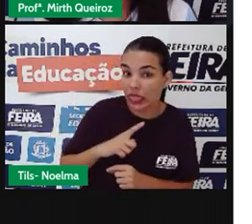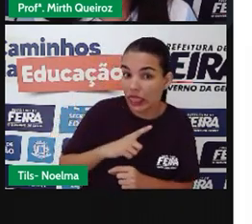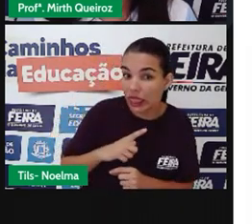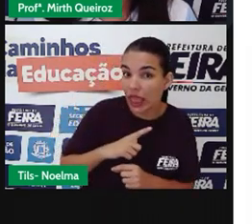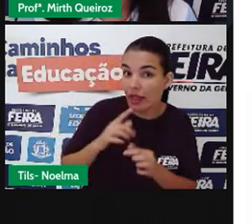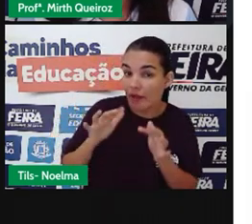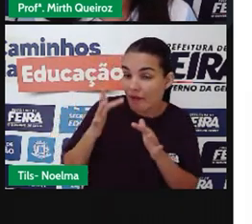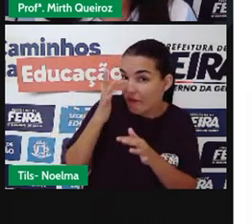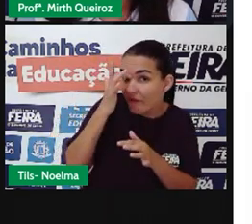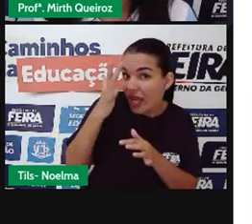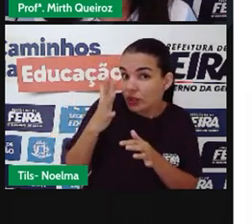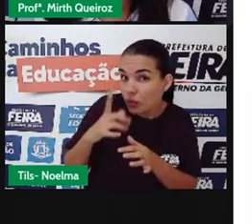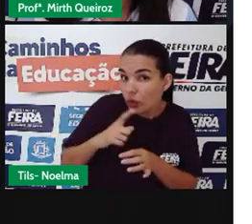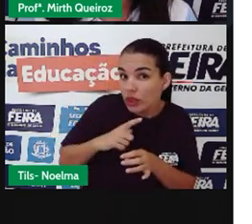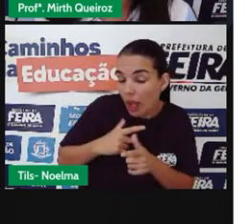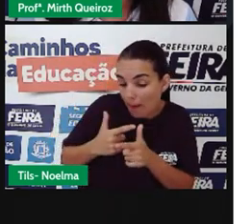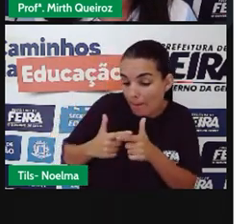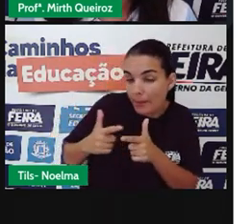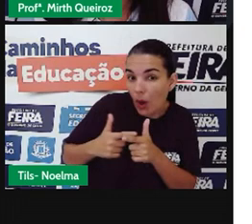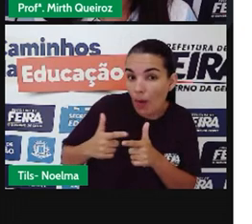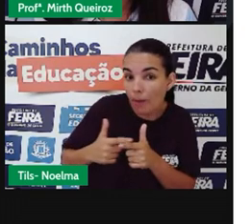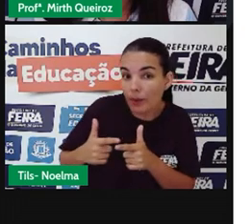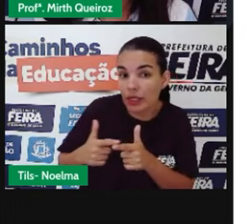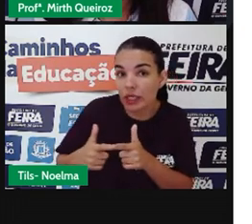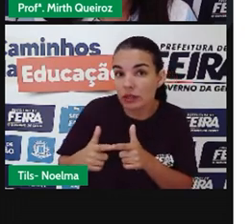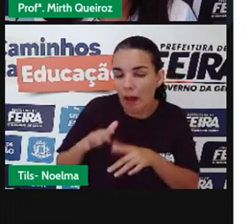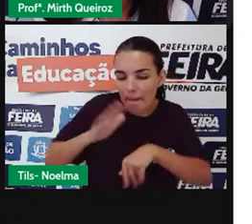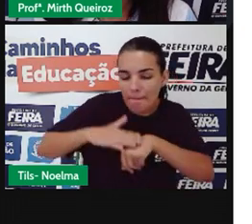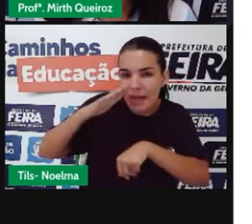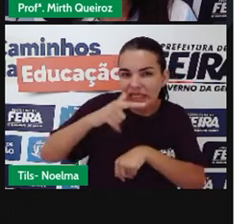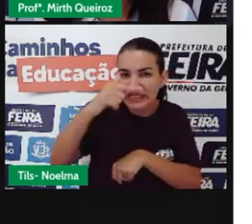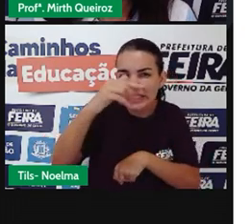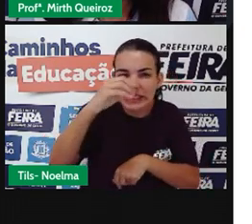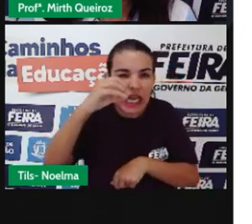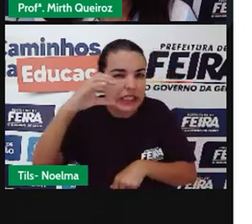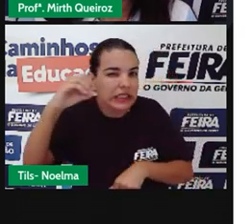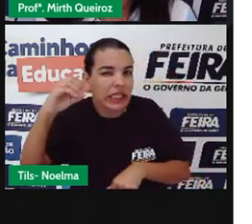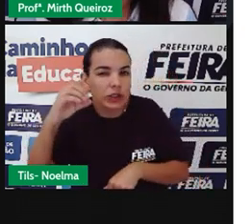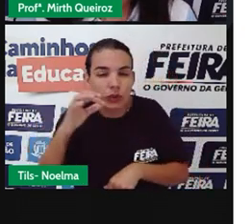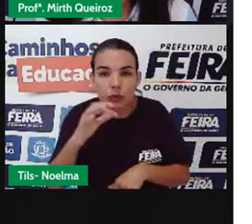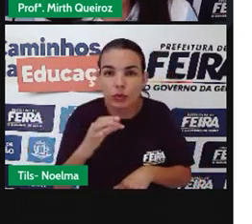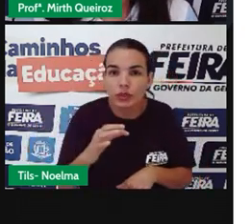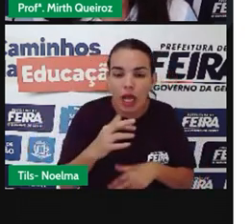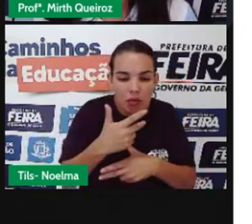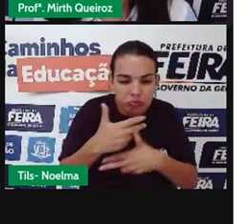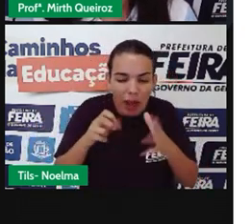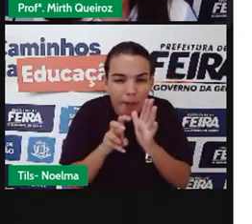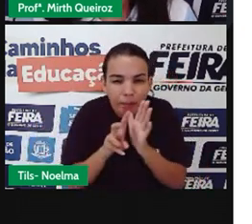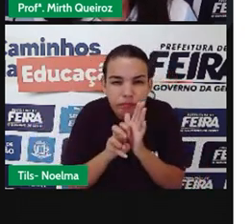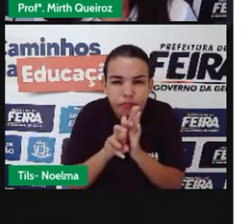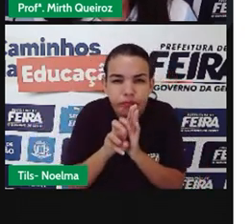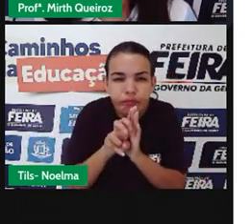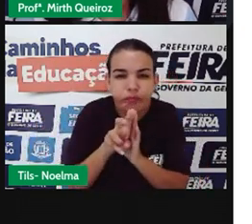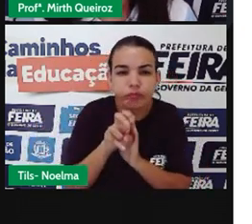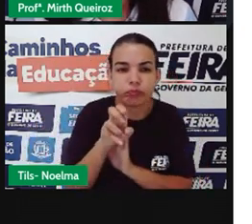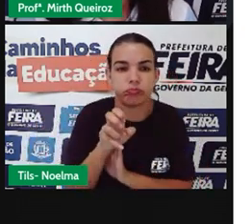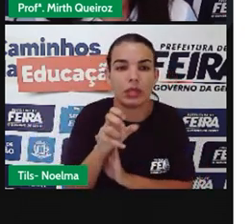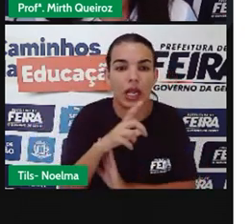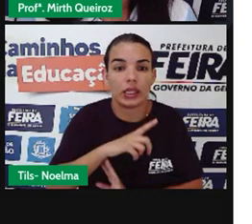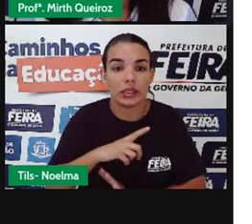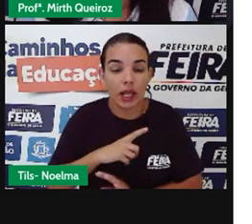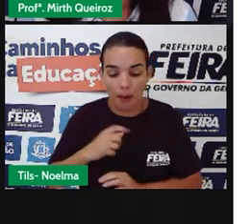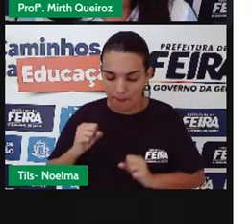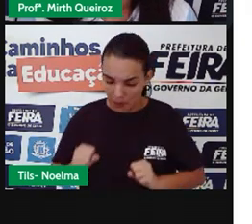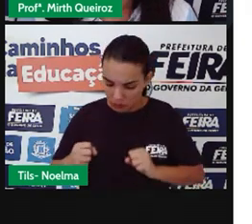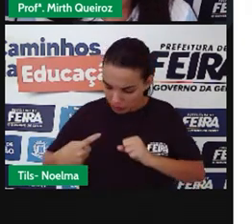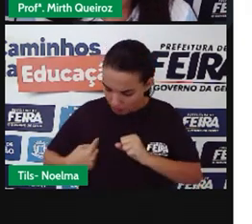que facilitam a vida de mais lento tipos de bactéria bactérias as quais podem